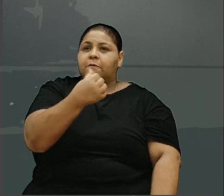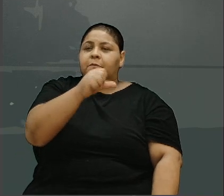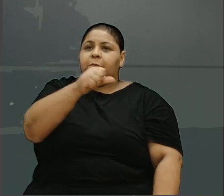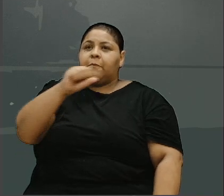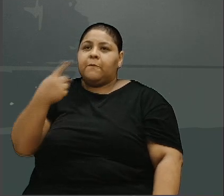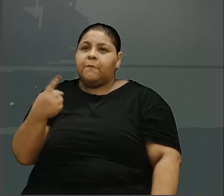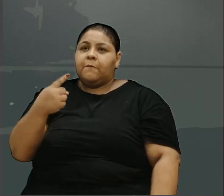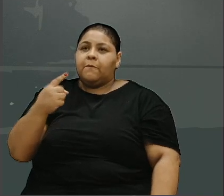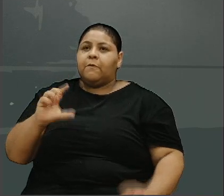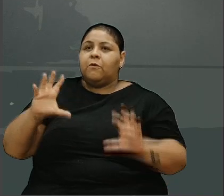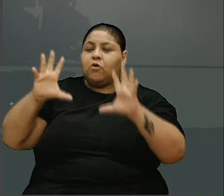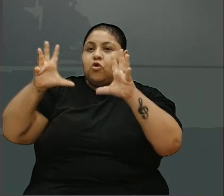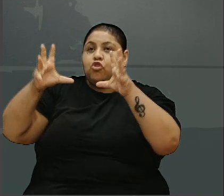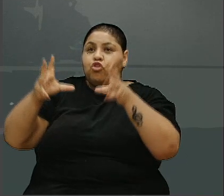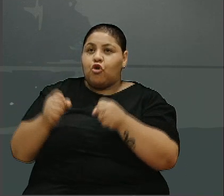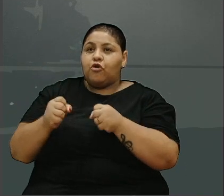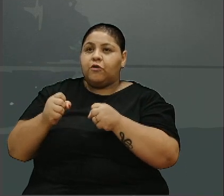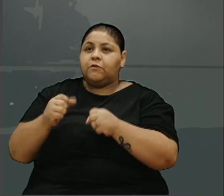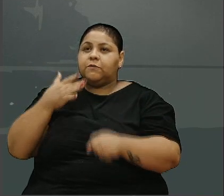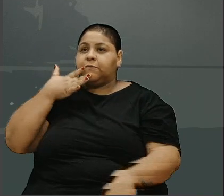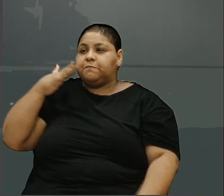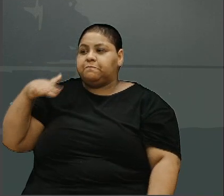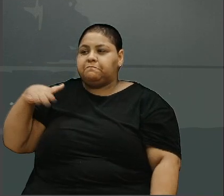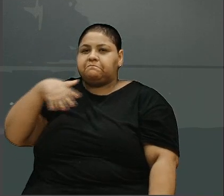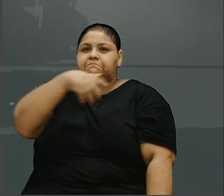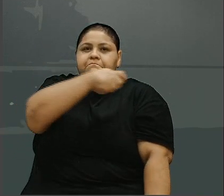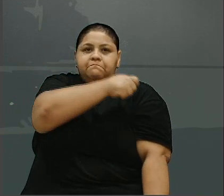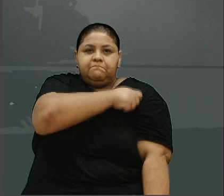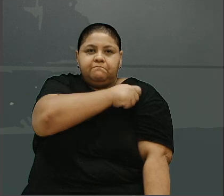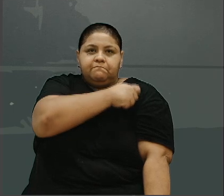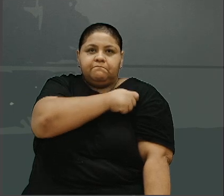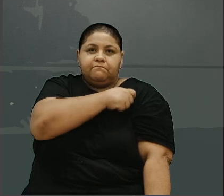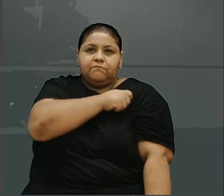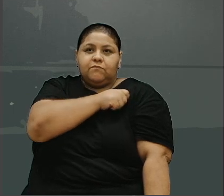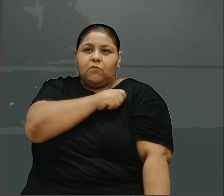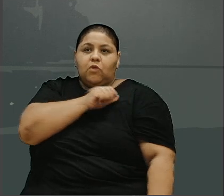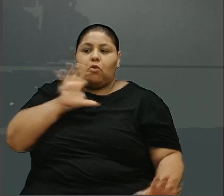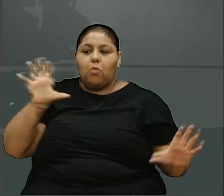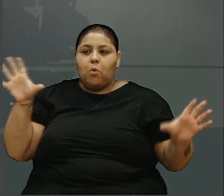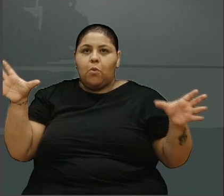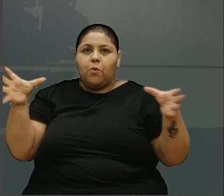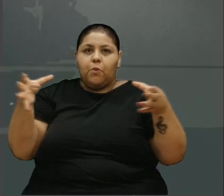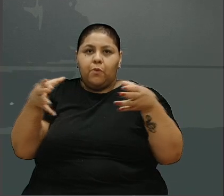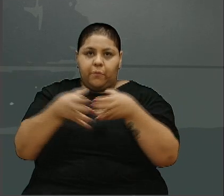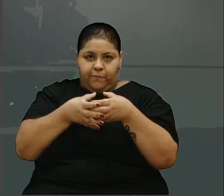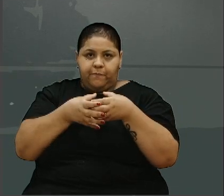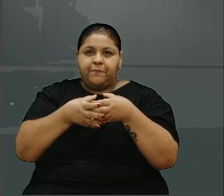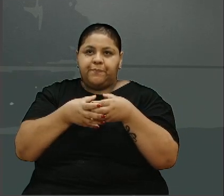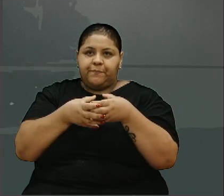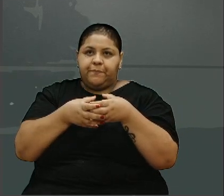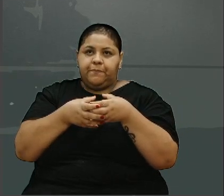46.881 total de crianças estudantes num somatório de todos.